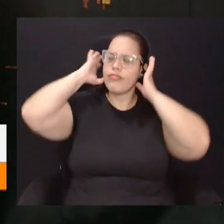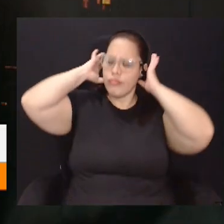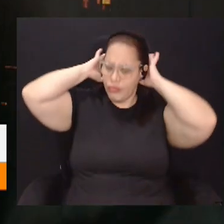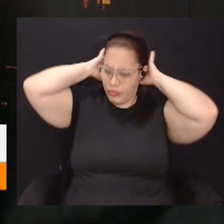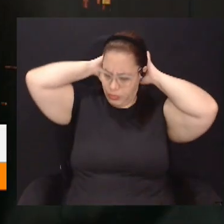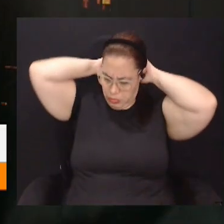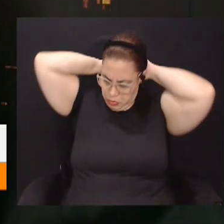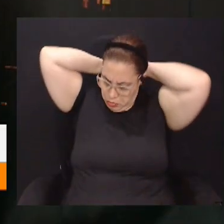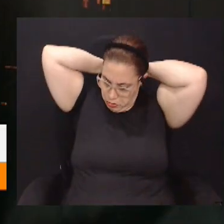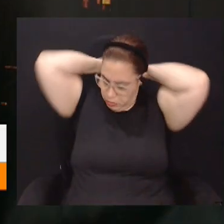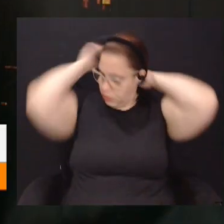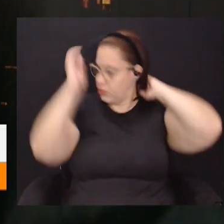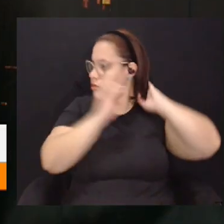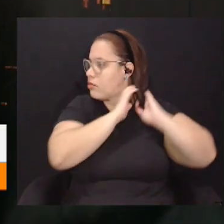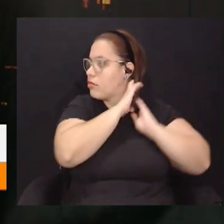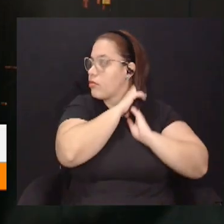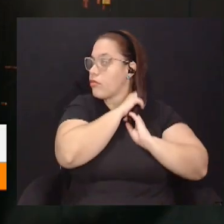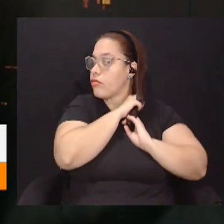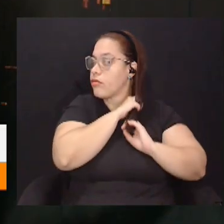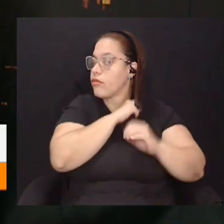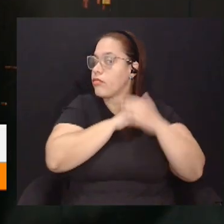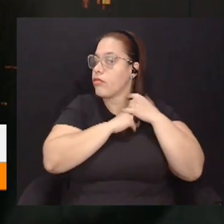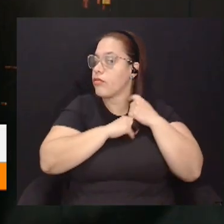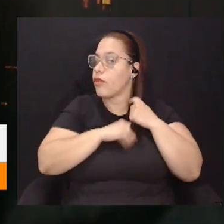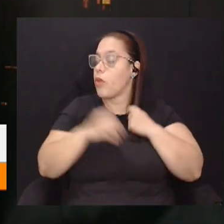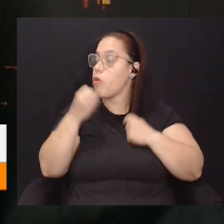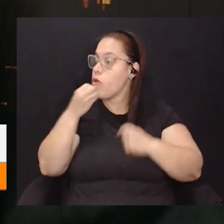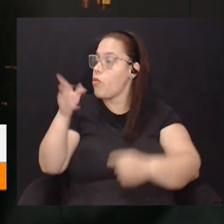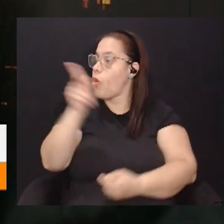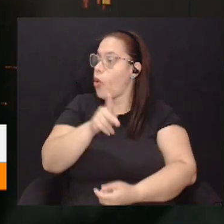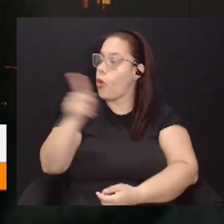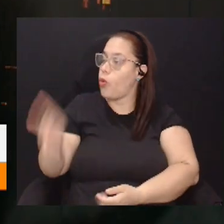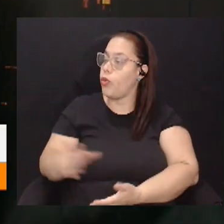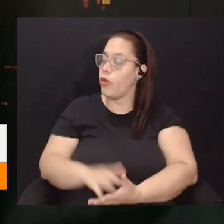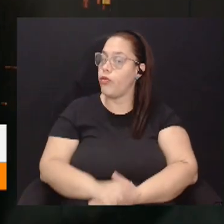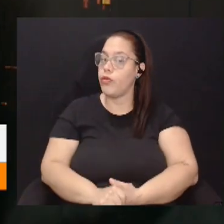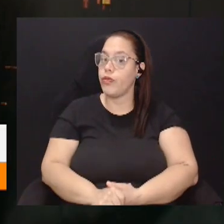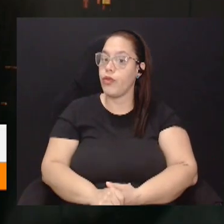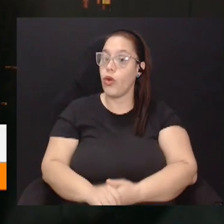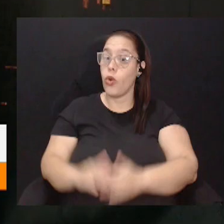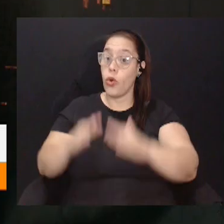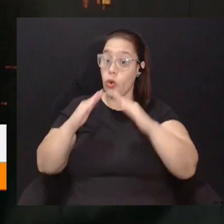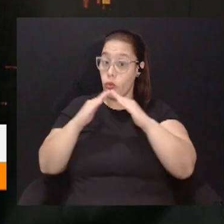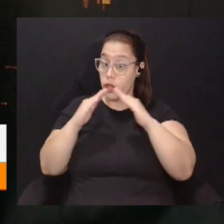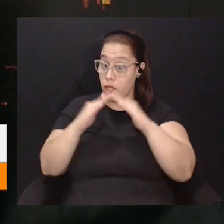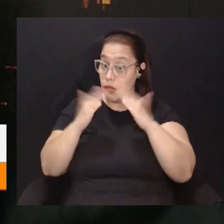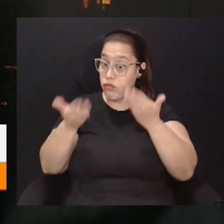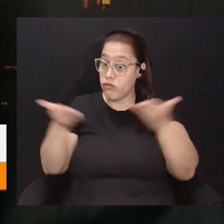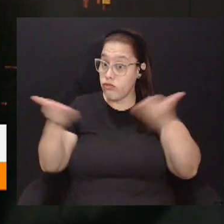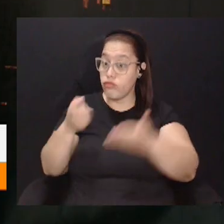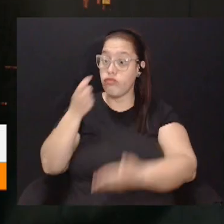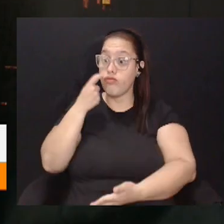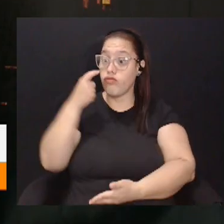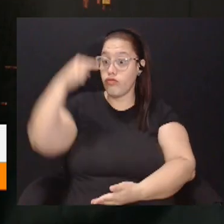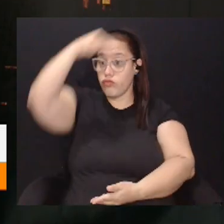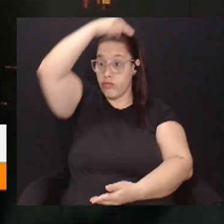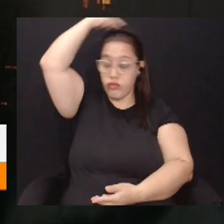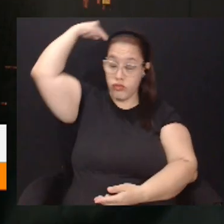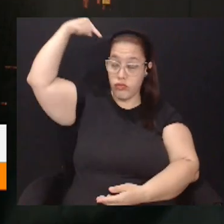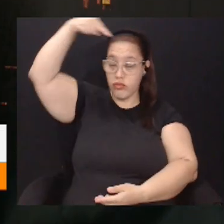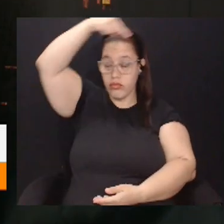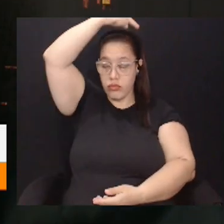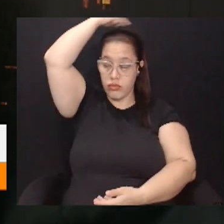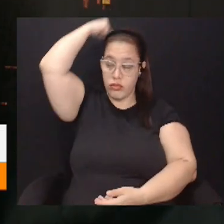aqui para explicar. Muito bom, professor, muito bom. E você que está em casa, né, hoje sexta-feira santa, você está aí, de repente com a